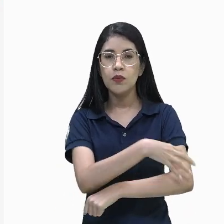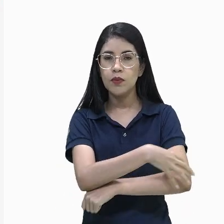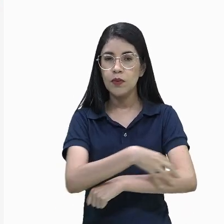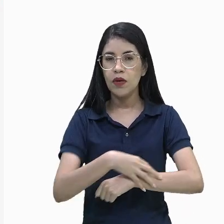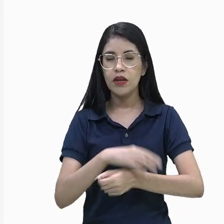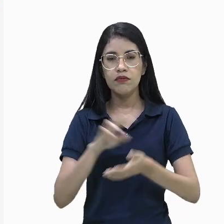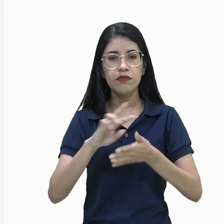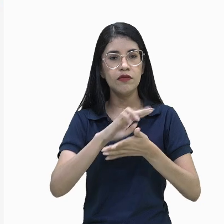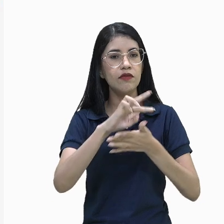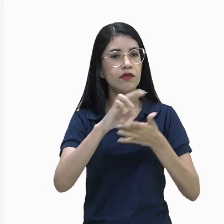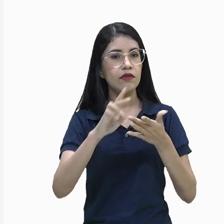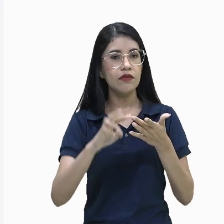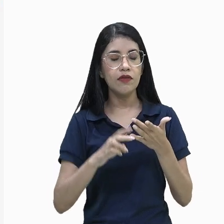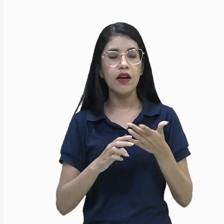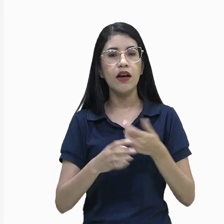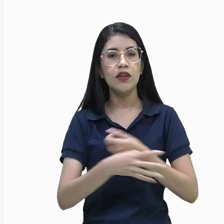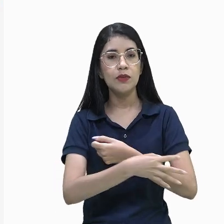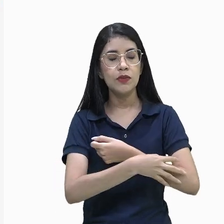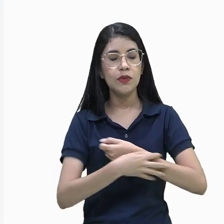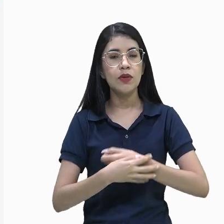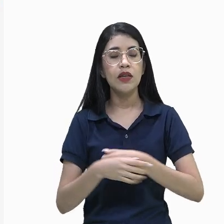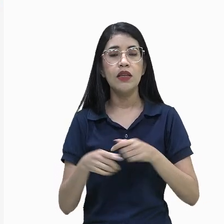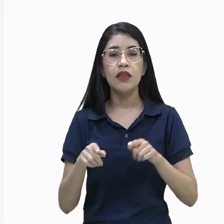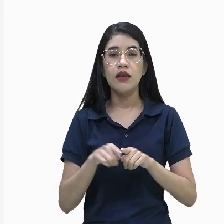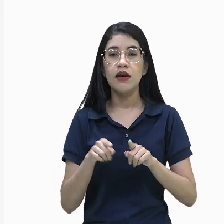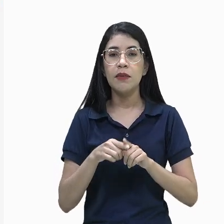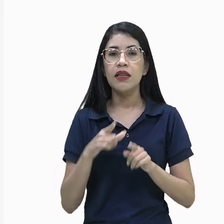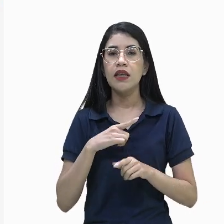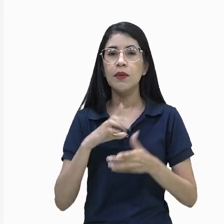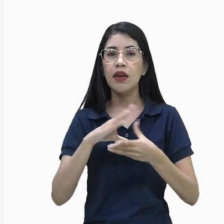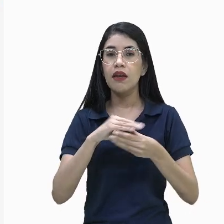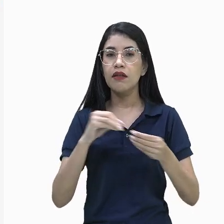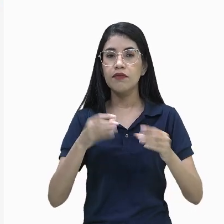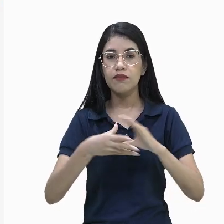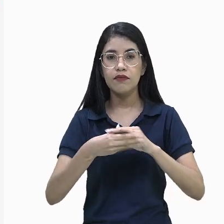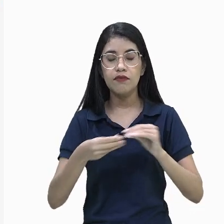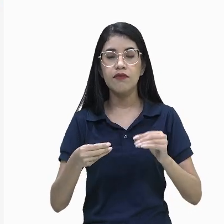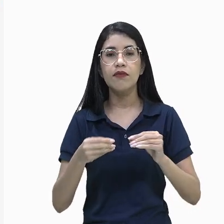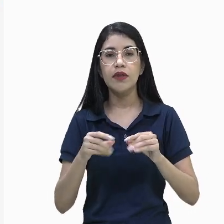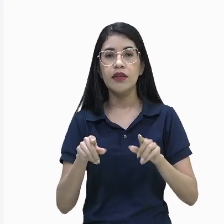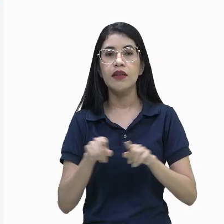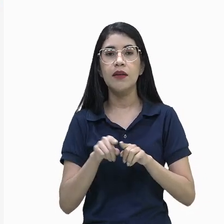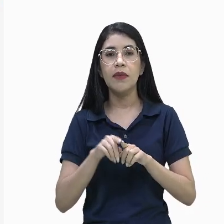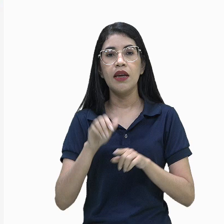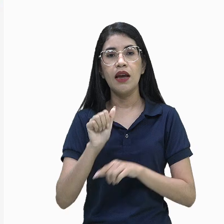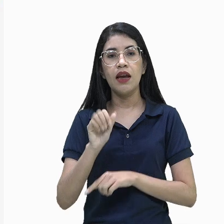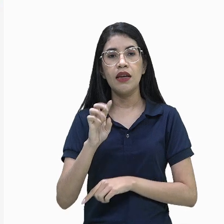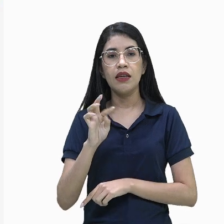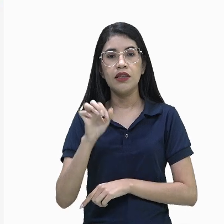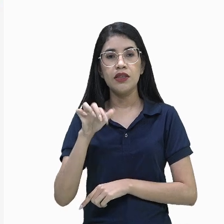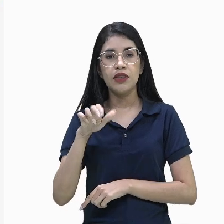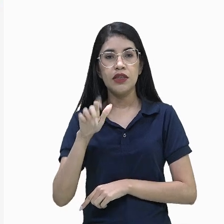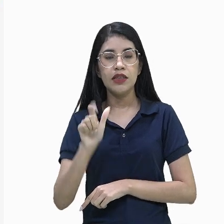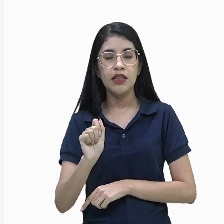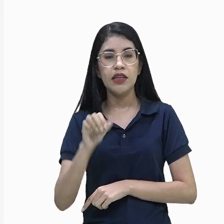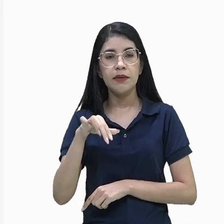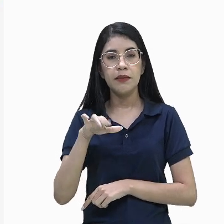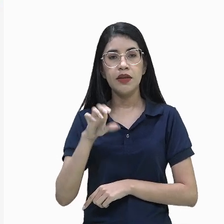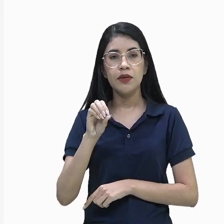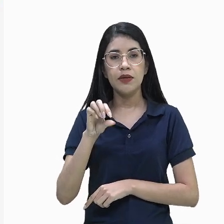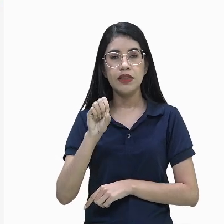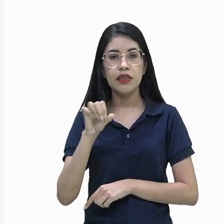e nesse momento nós temos as fibras, né? Nós temos ali as actinas e miosinas